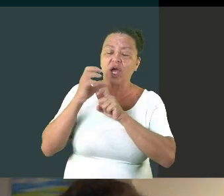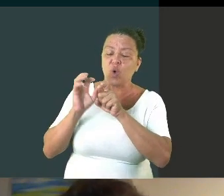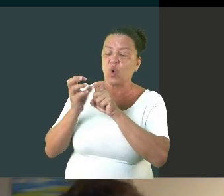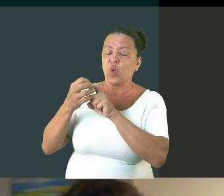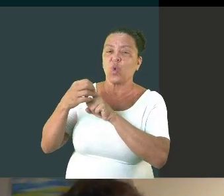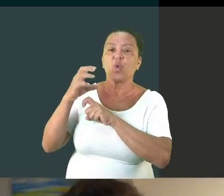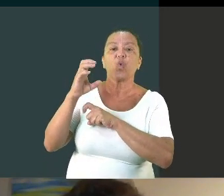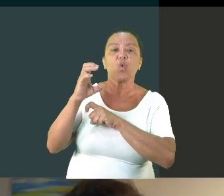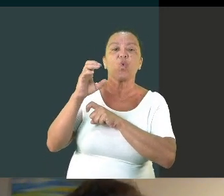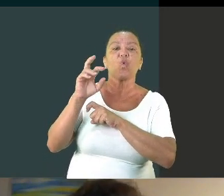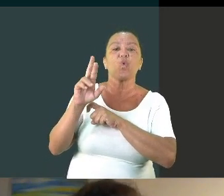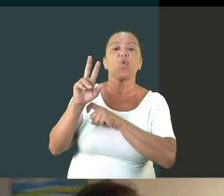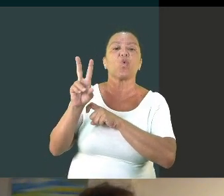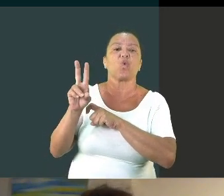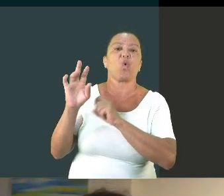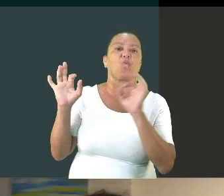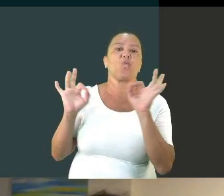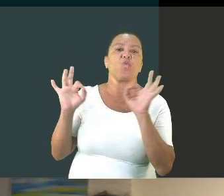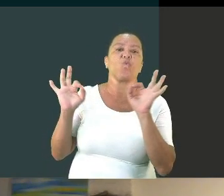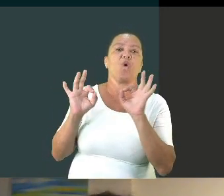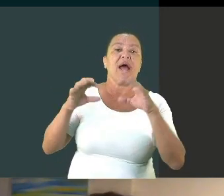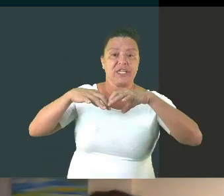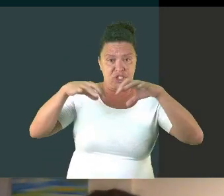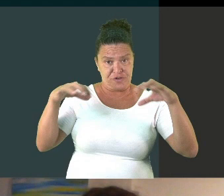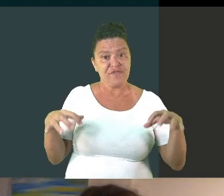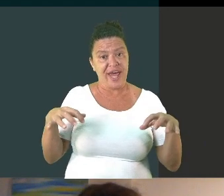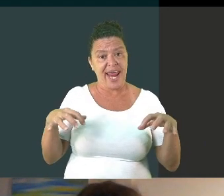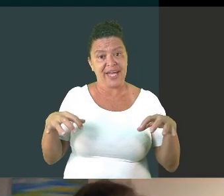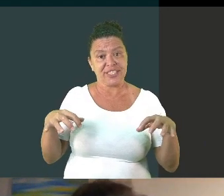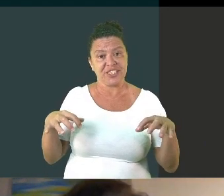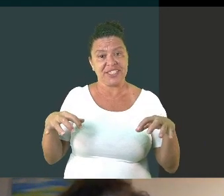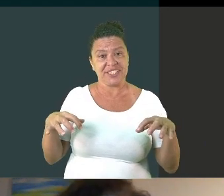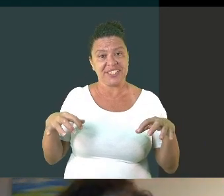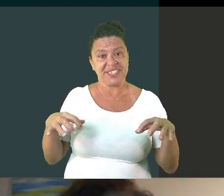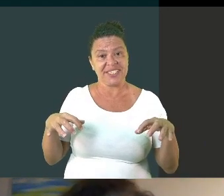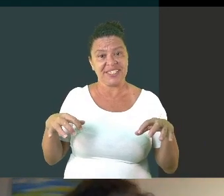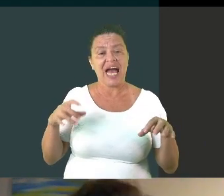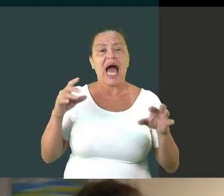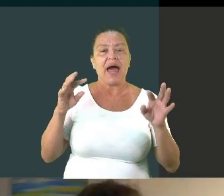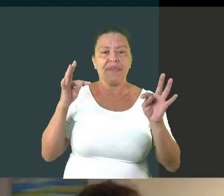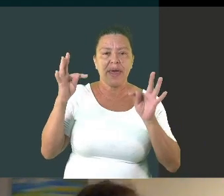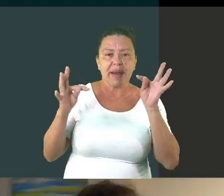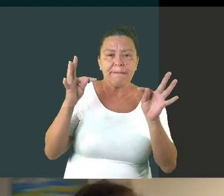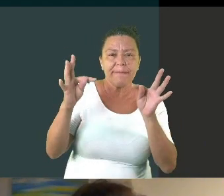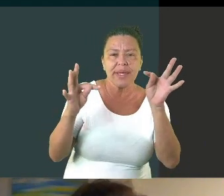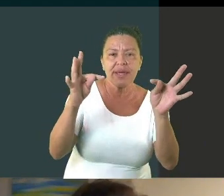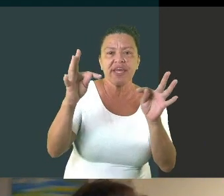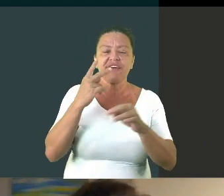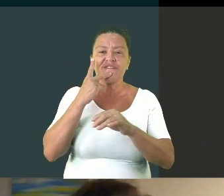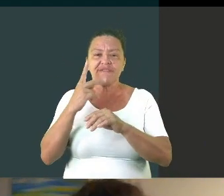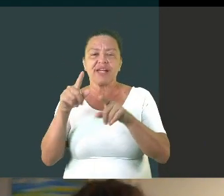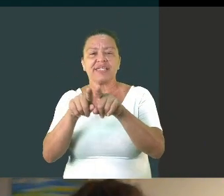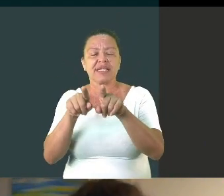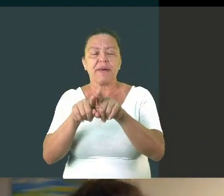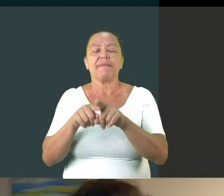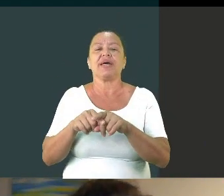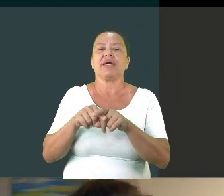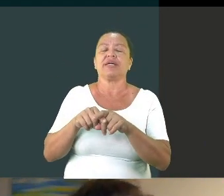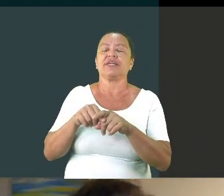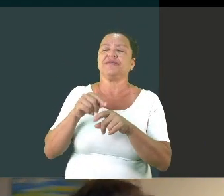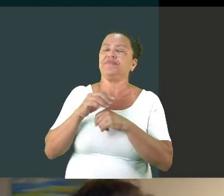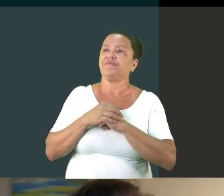cru. Então, as terapias que falam, por exemplo, que